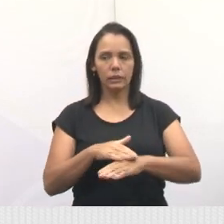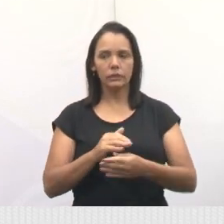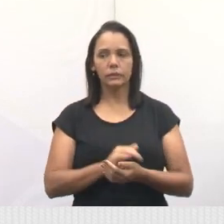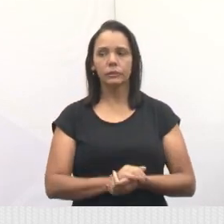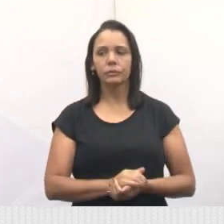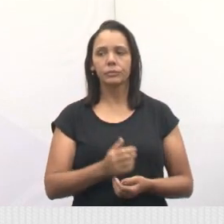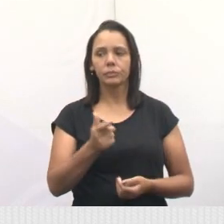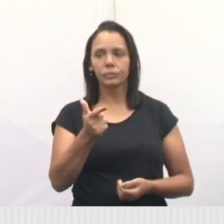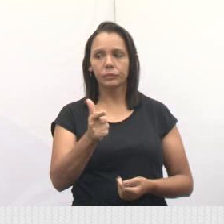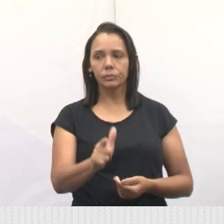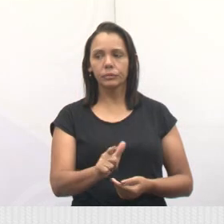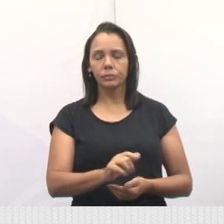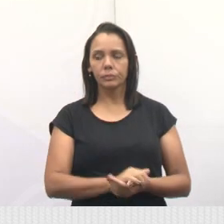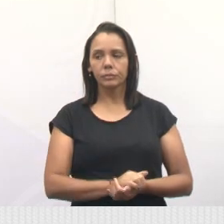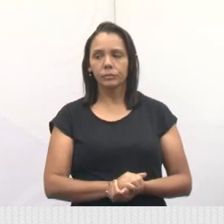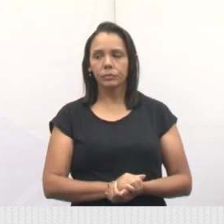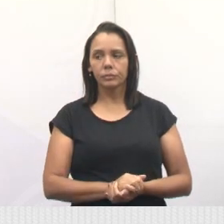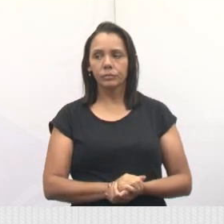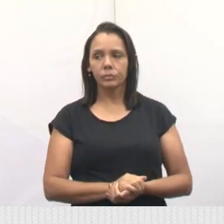Próximo.